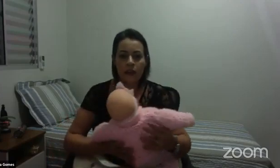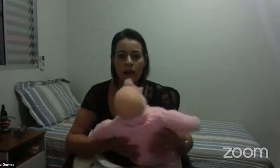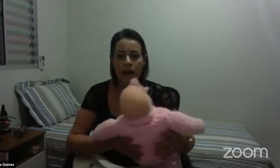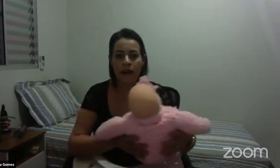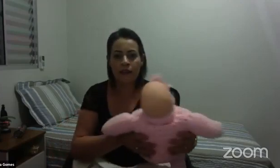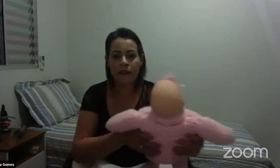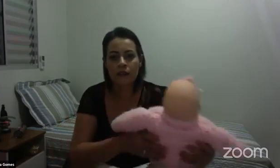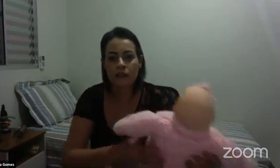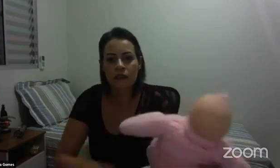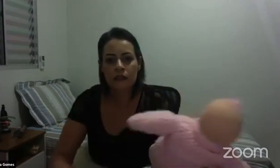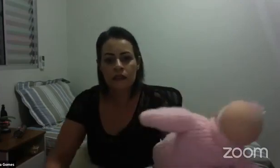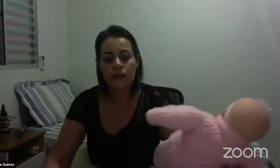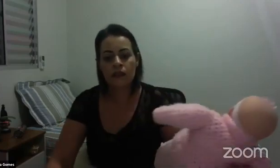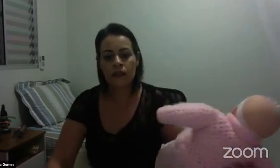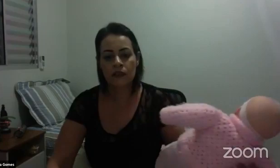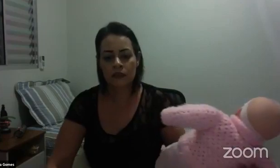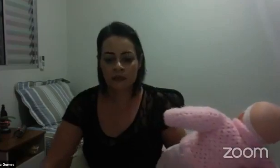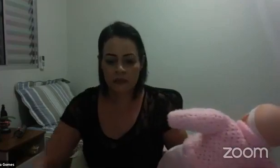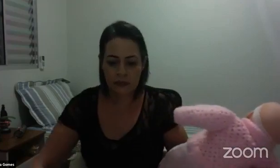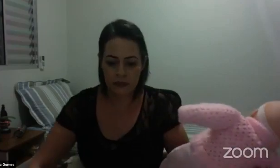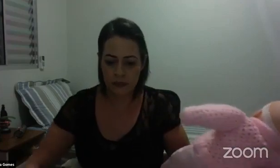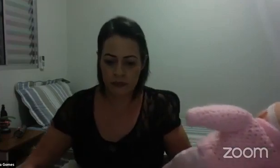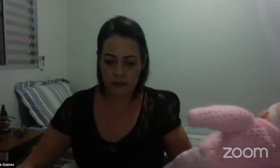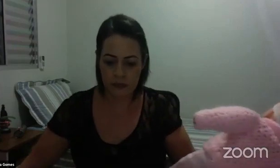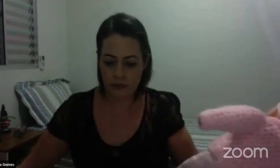Ficou melhor, Má?